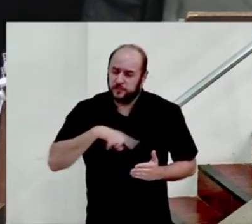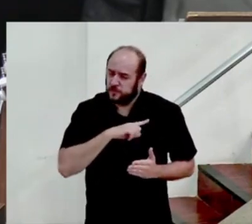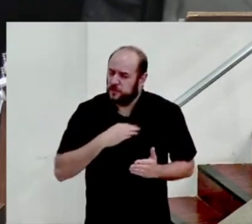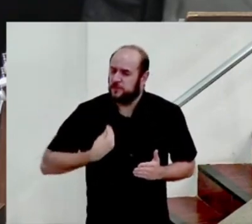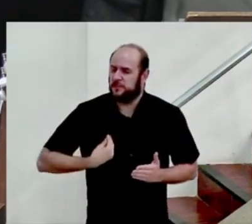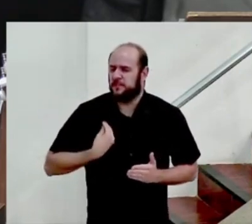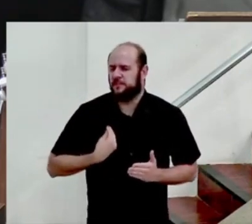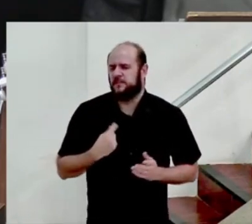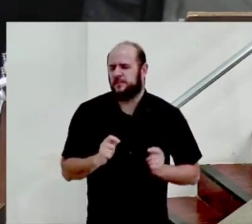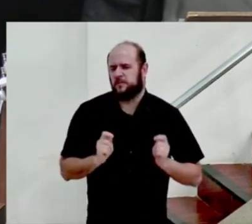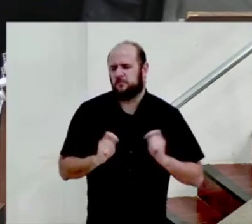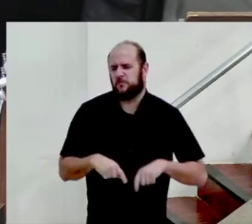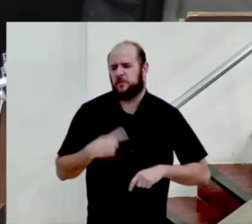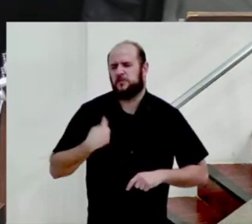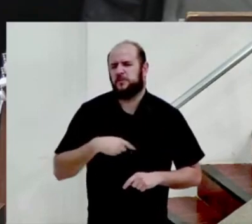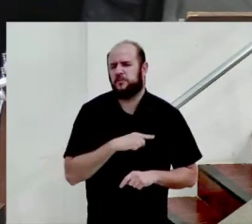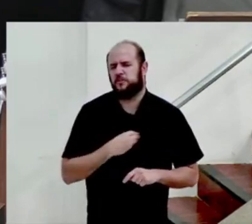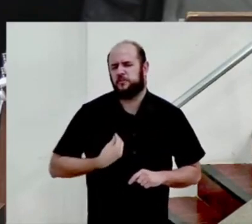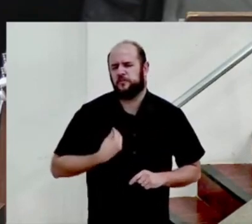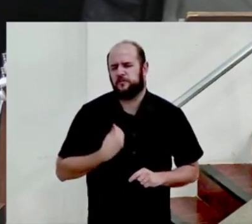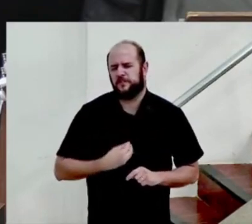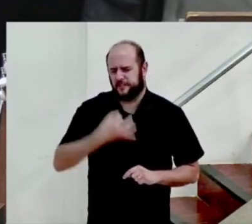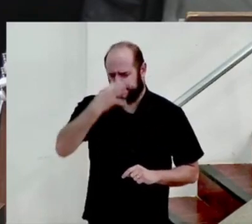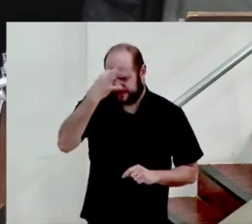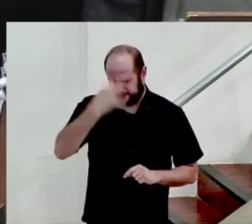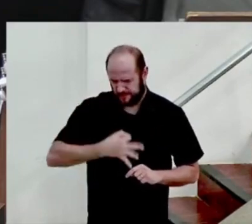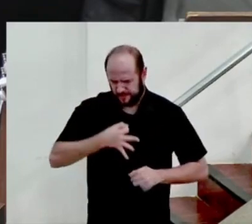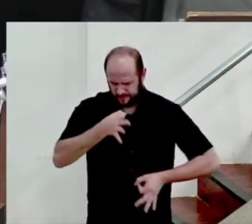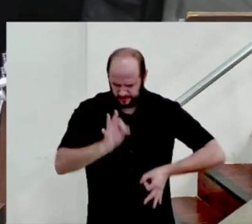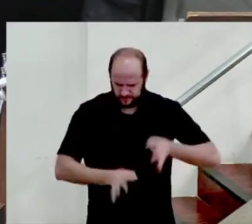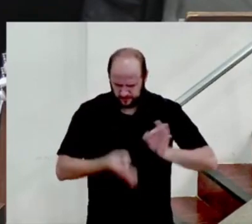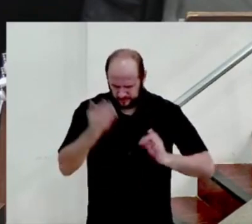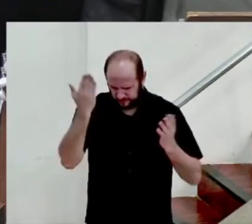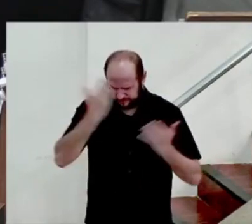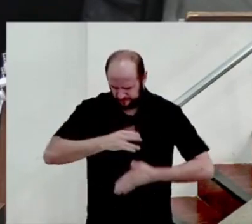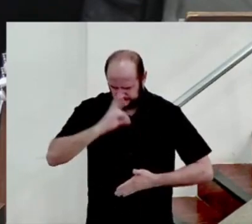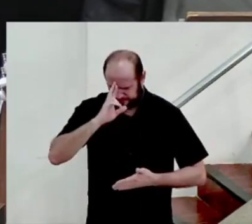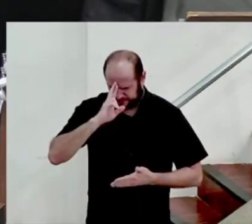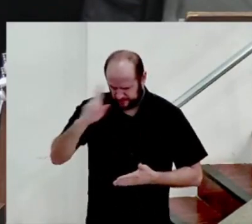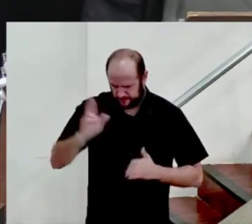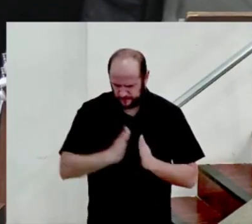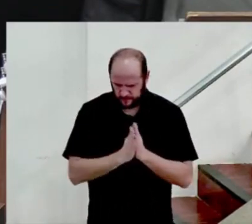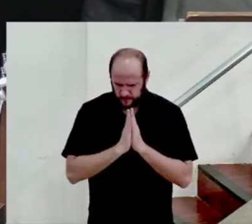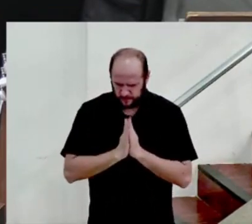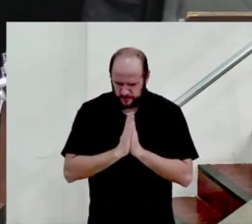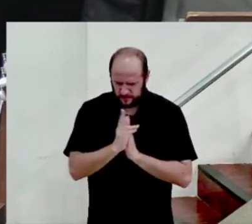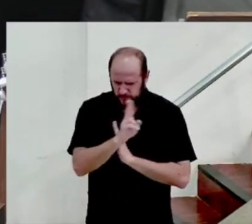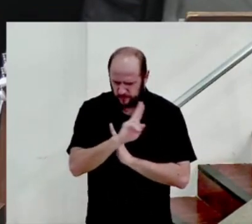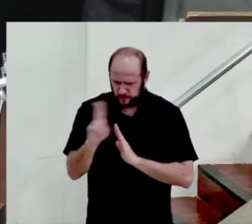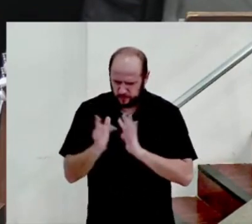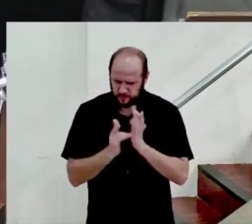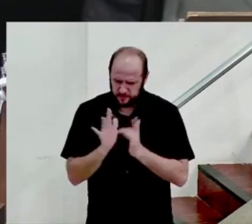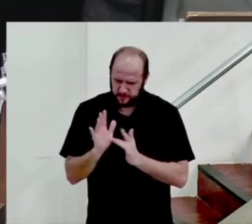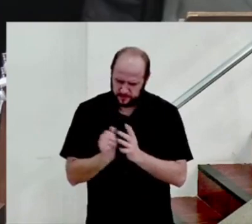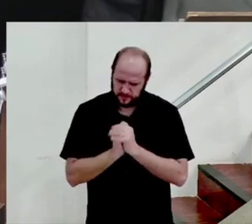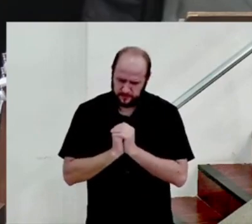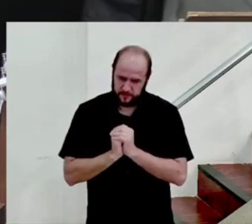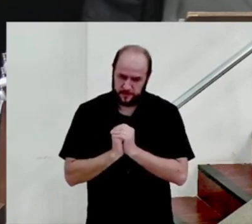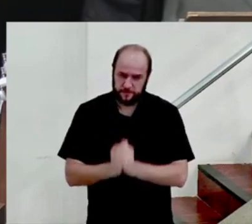para que vivamos vida reta e justa diante dos Teus olhos. Nós oramos assim em nome de Jesus.